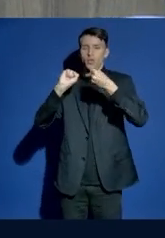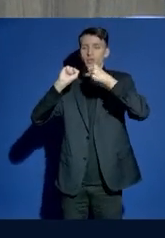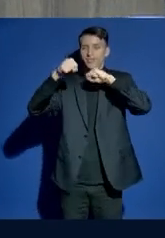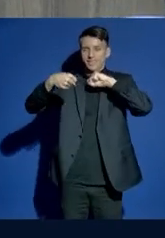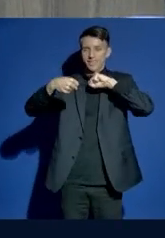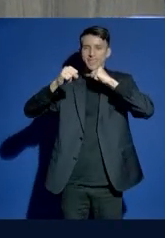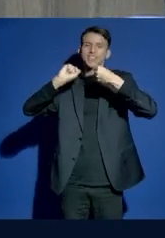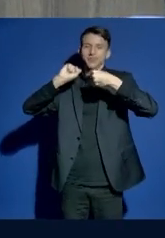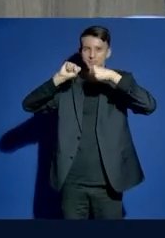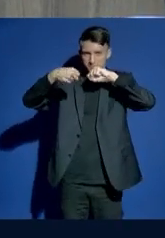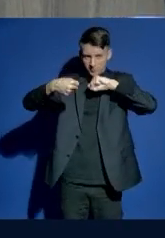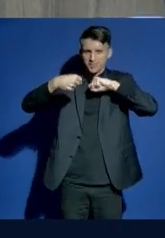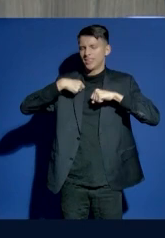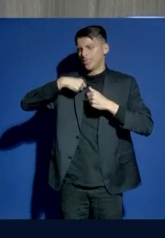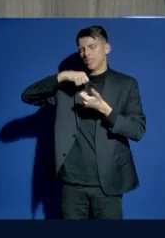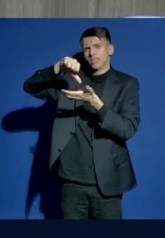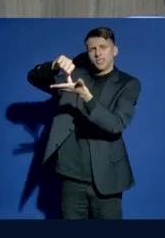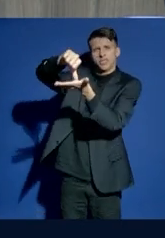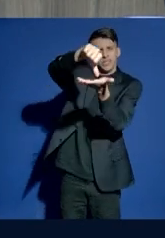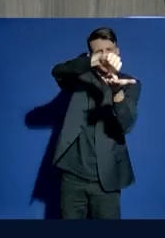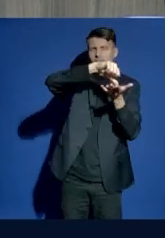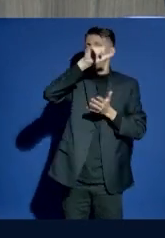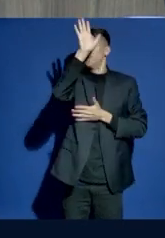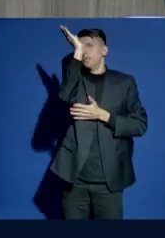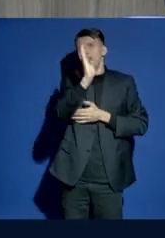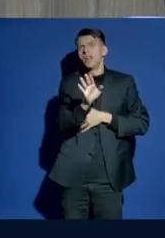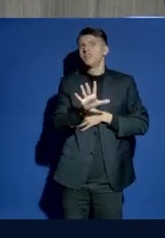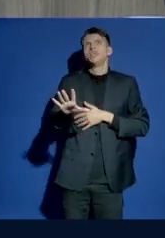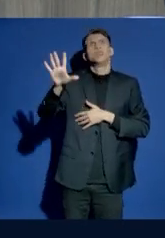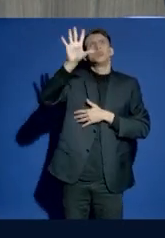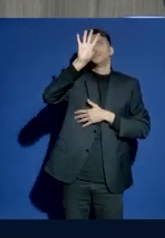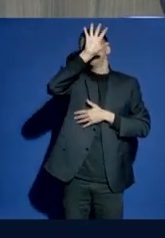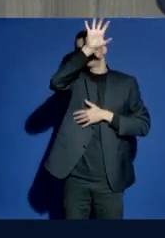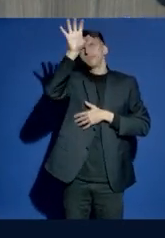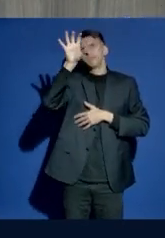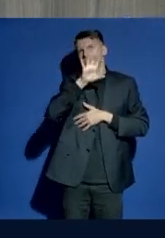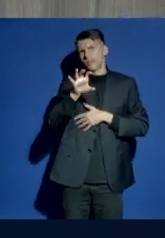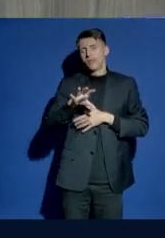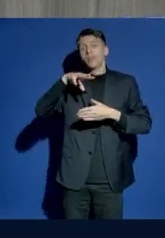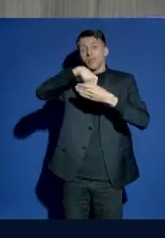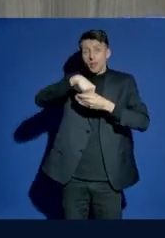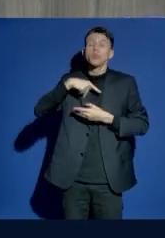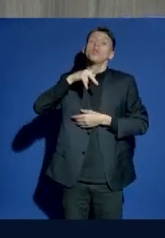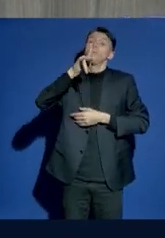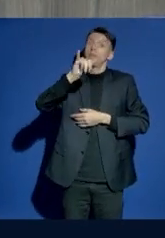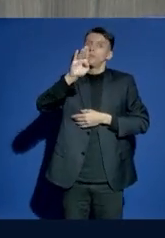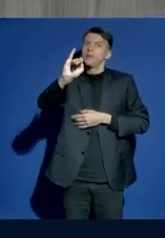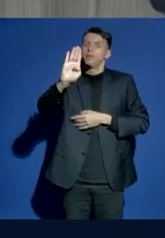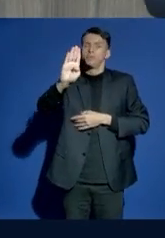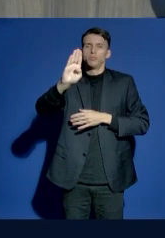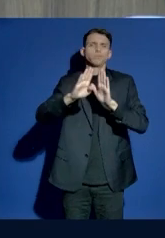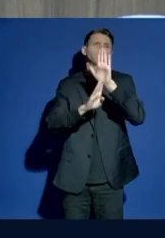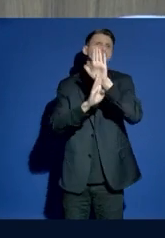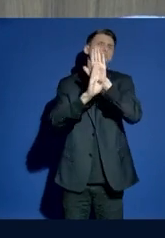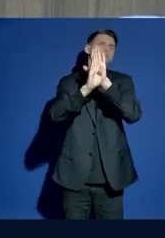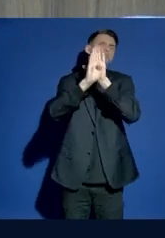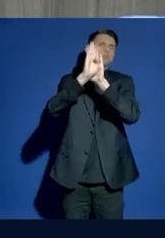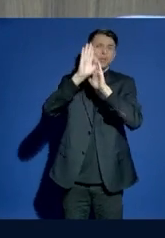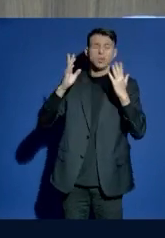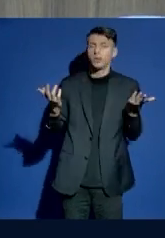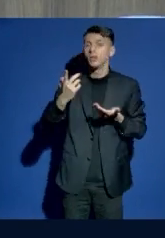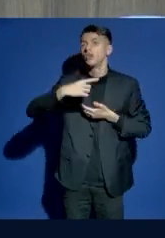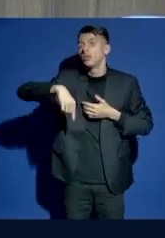dezenas de usinas de etanol espalhado pelo Brasil e que trazem muita geração de PIB. E comentado